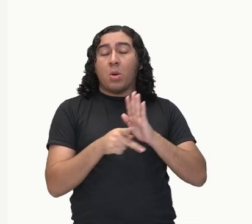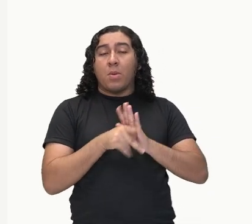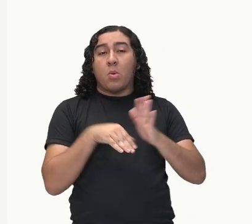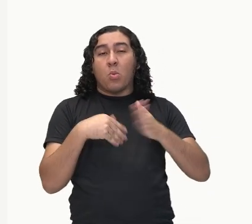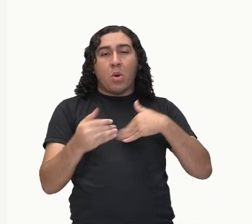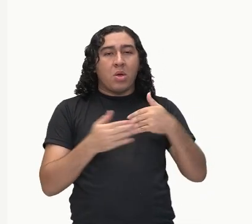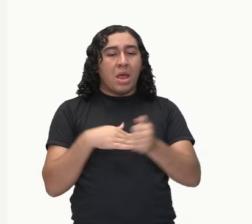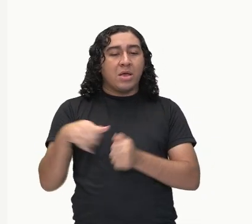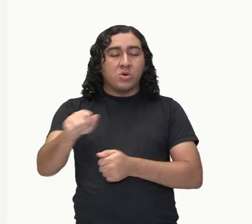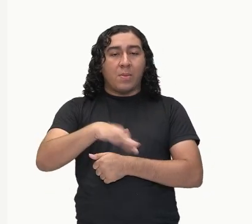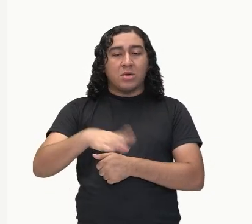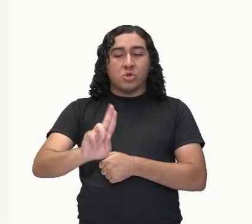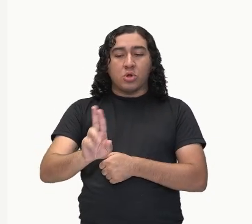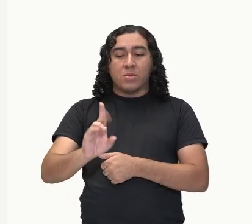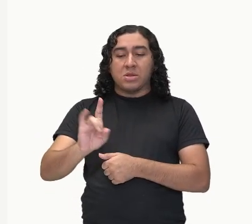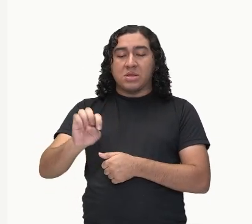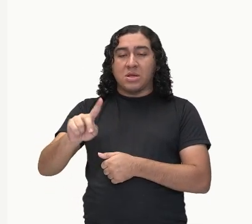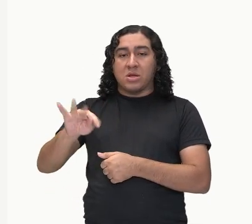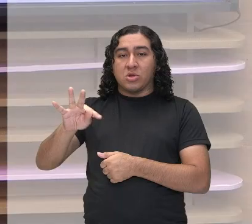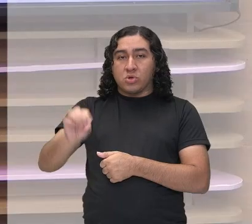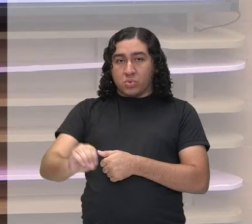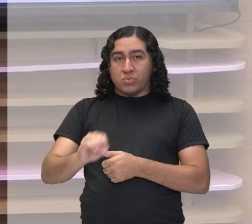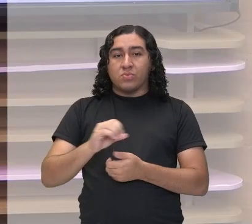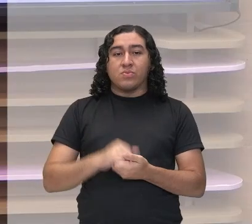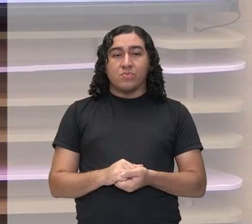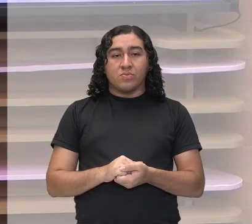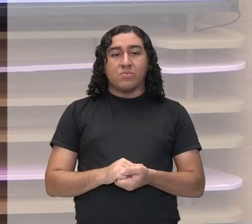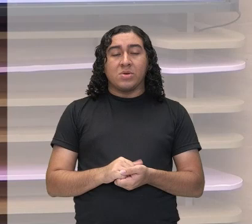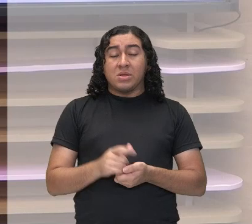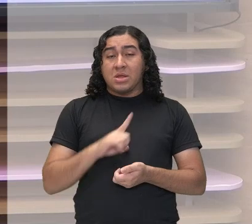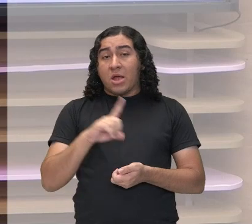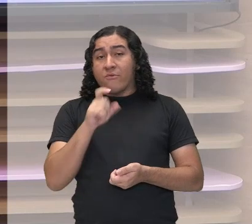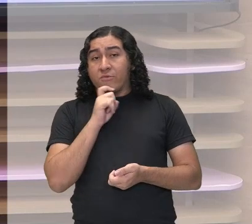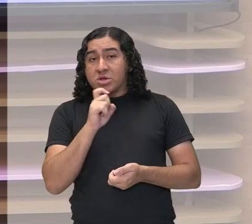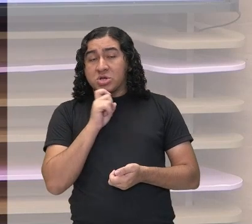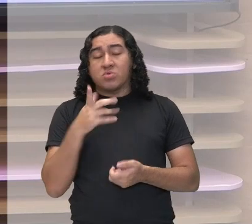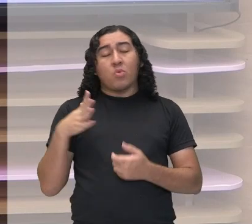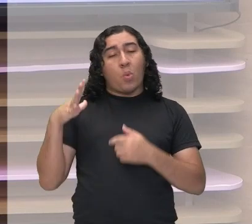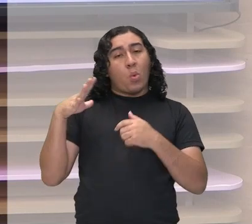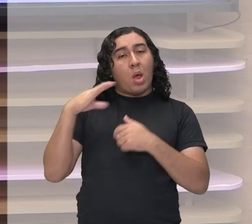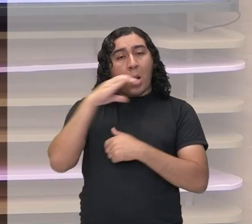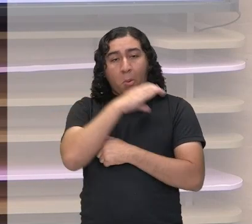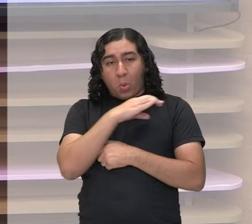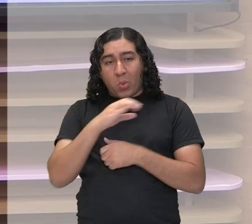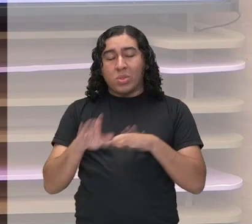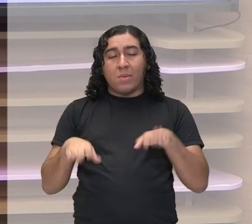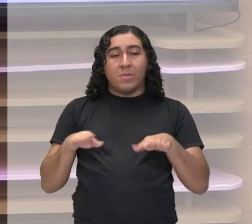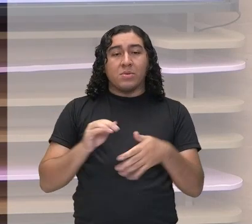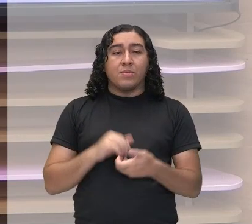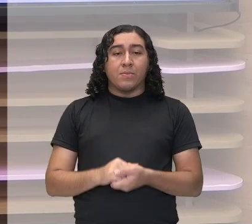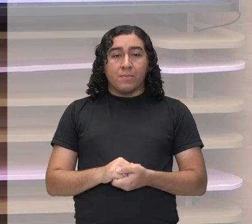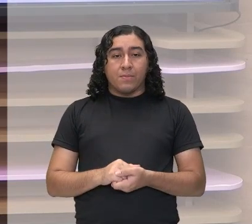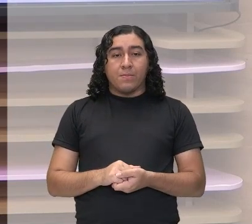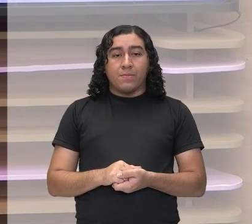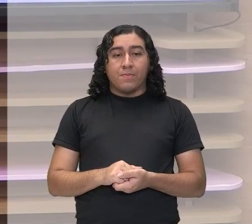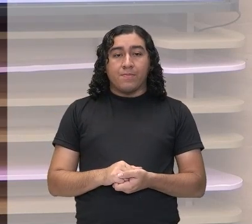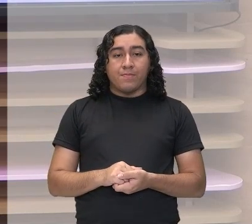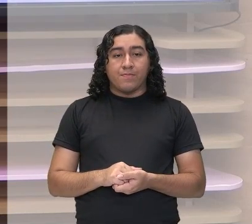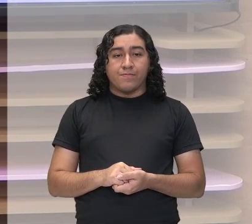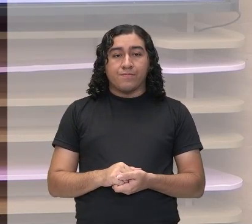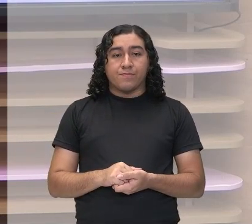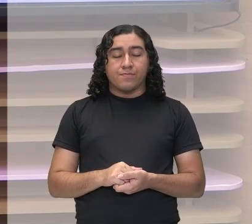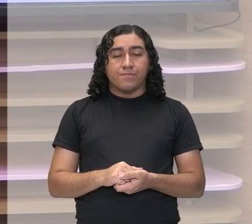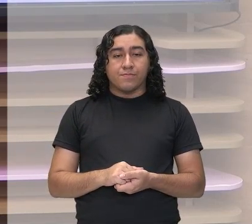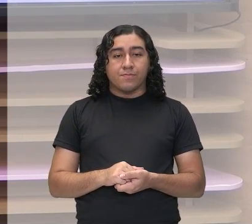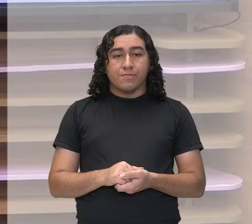deserto, seja ele em climas mais amenos ou em climas mais extremos. E para darmos continuidade aí ao